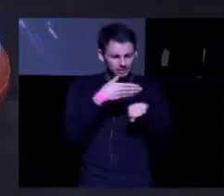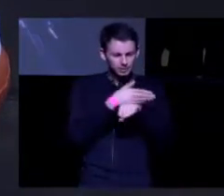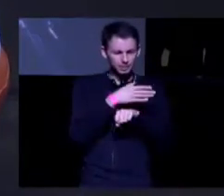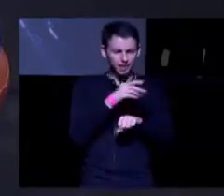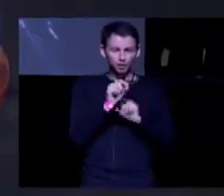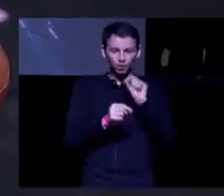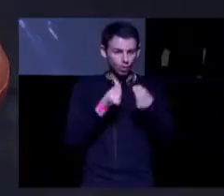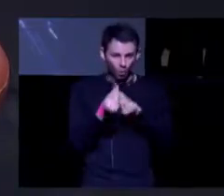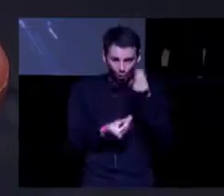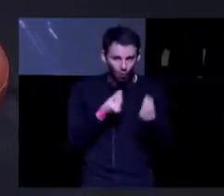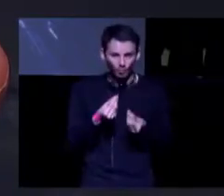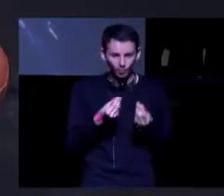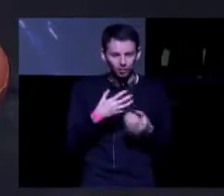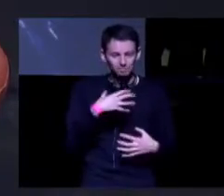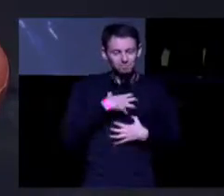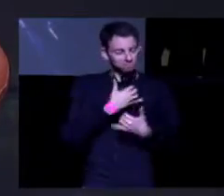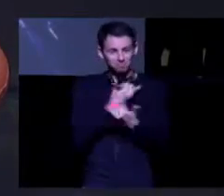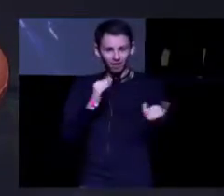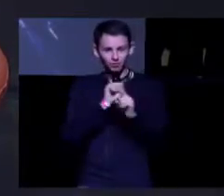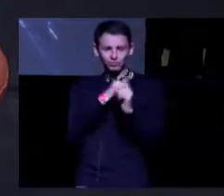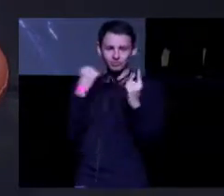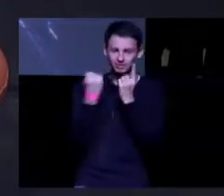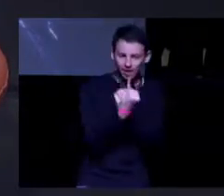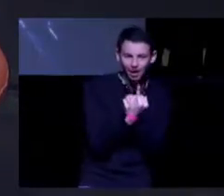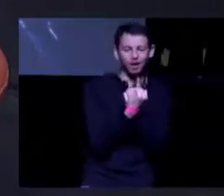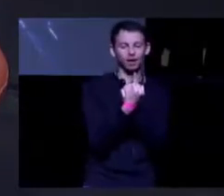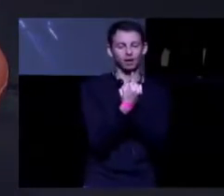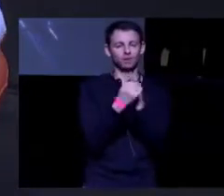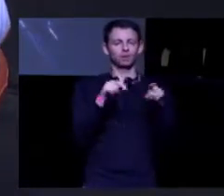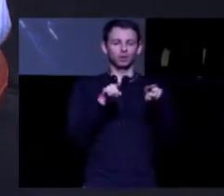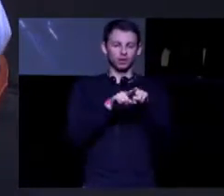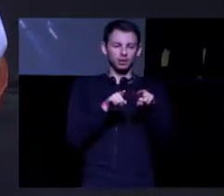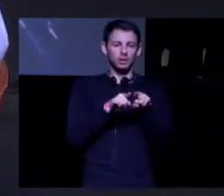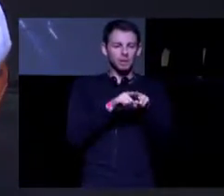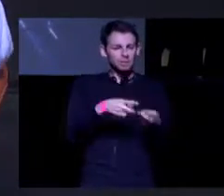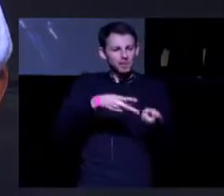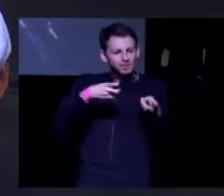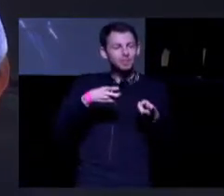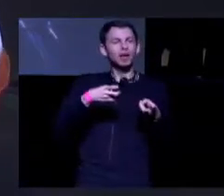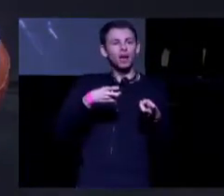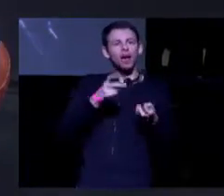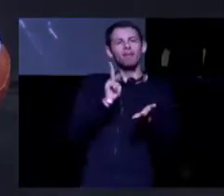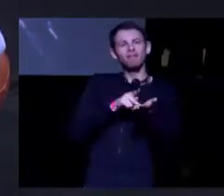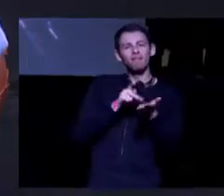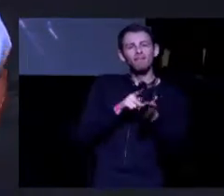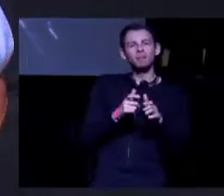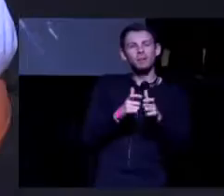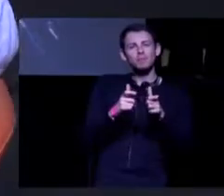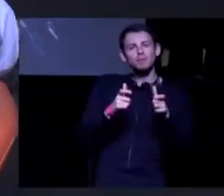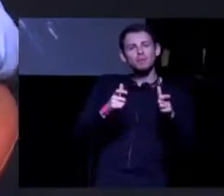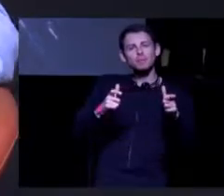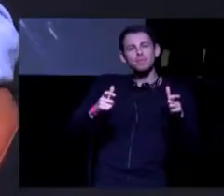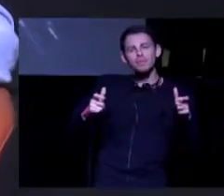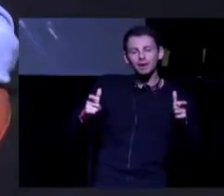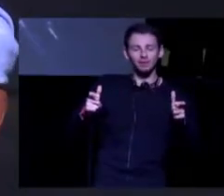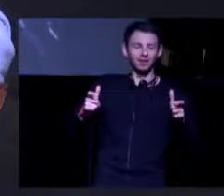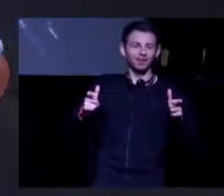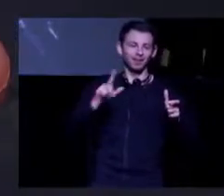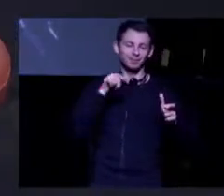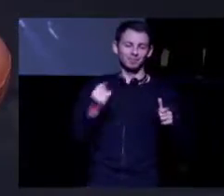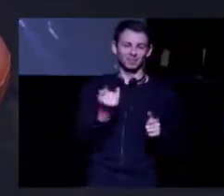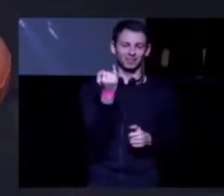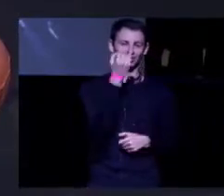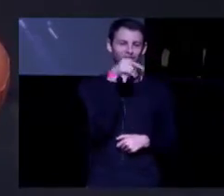social, mas também um impacto de pertencimento, impacto de que o negócio está crescendo, qualquer impacto que seja relevante para quem está participando.